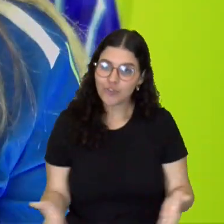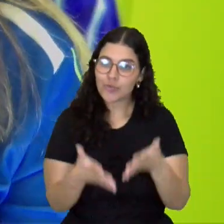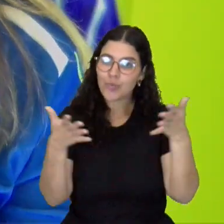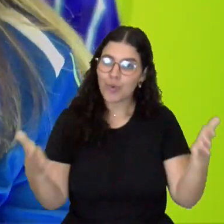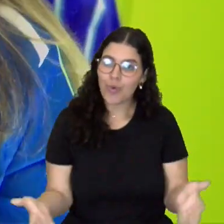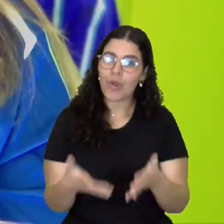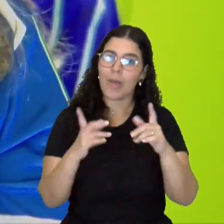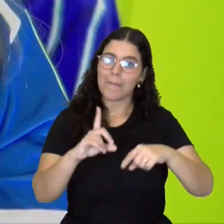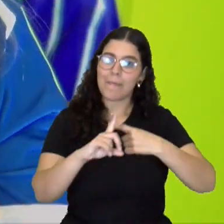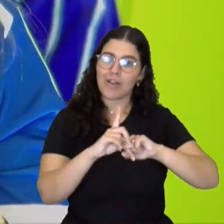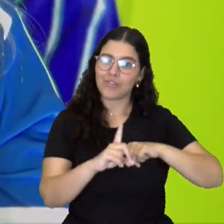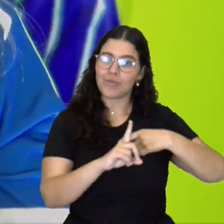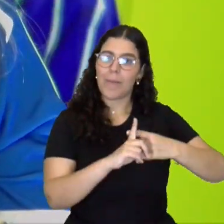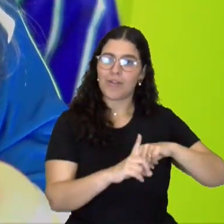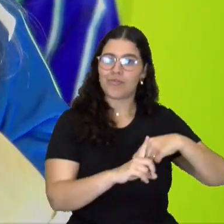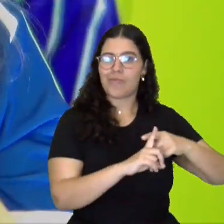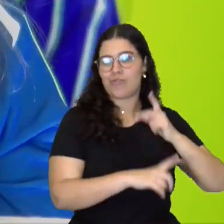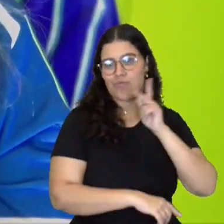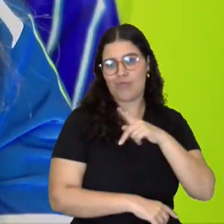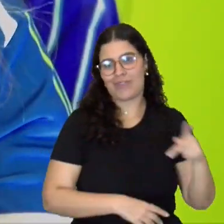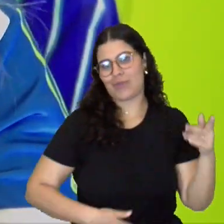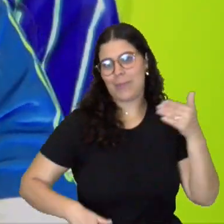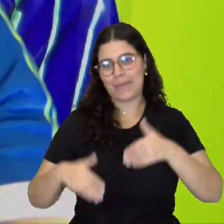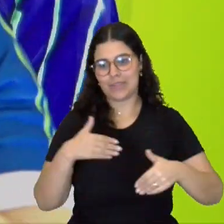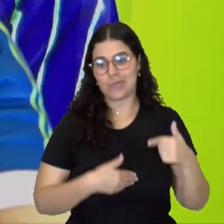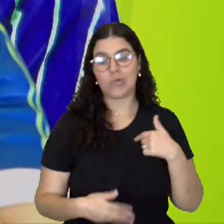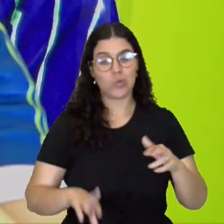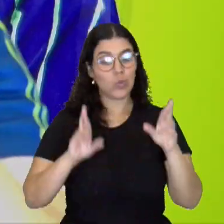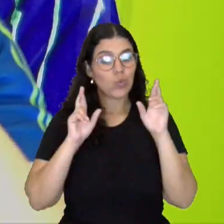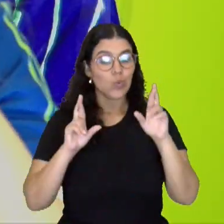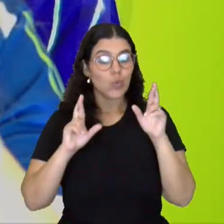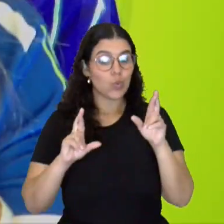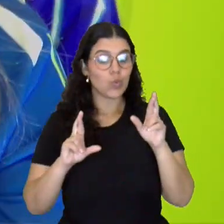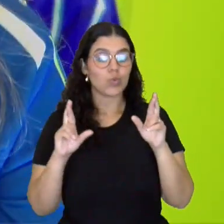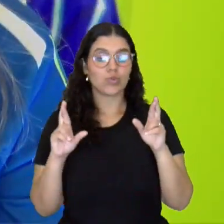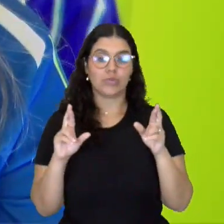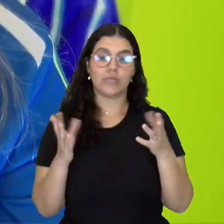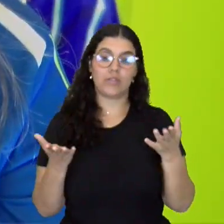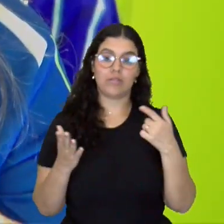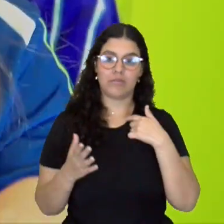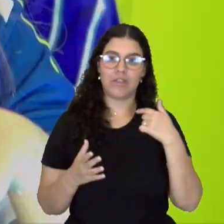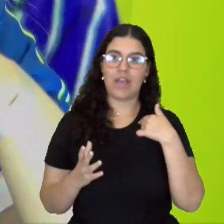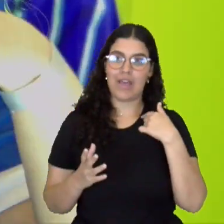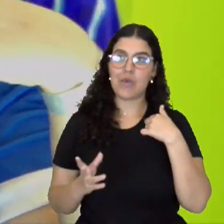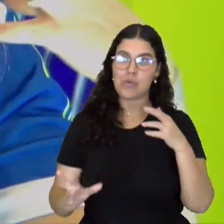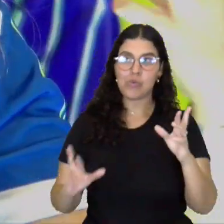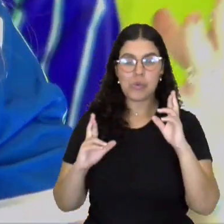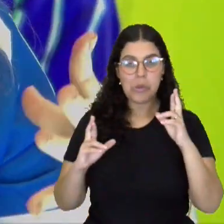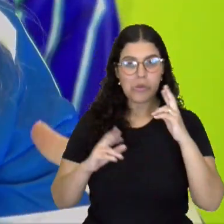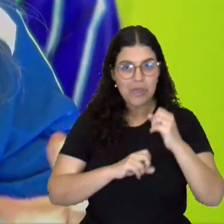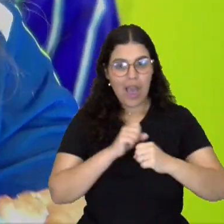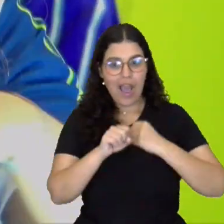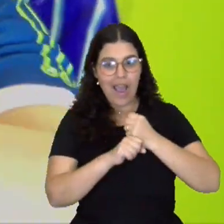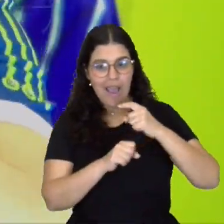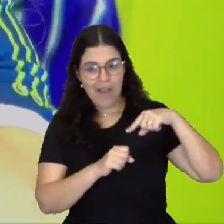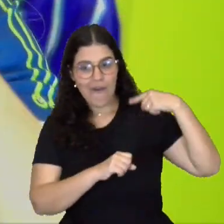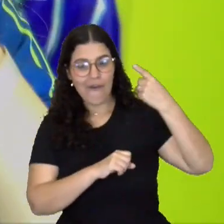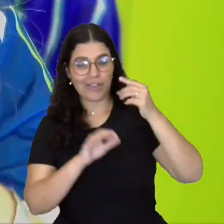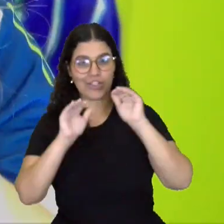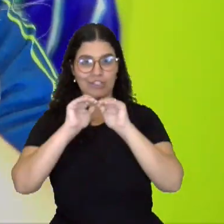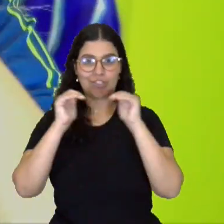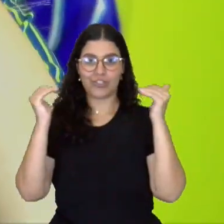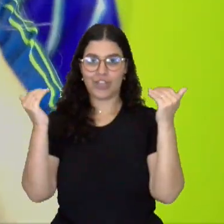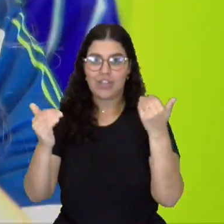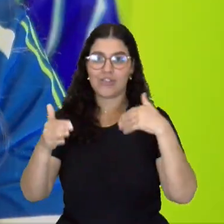para eles também. Então eu espero que cada vez mais, como eu disse, né, o festival agora vai para o estádio, seja enorme, que todo mundo